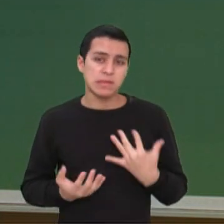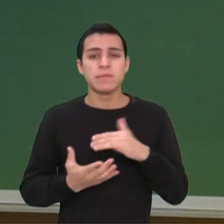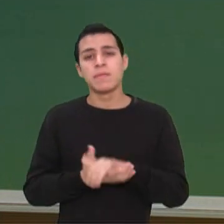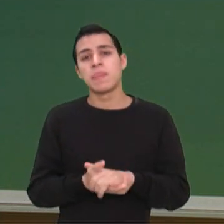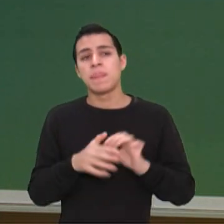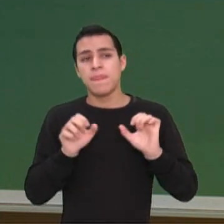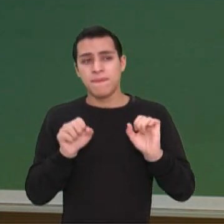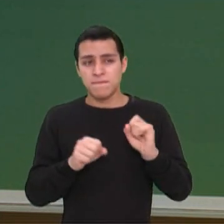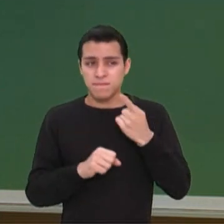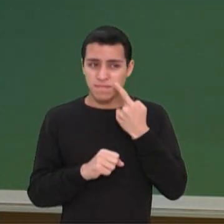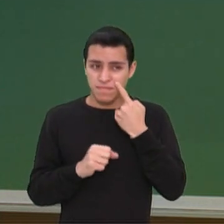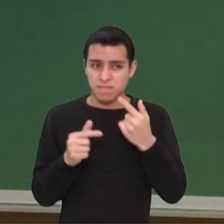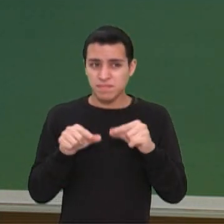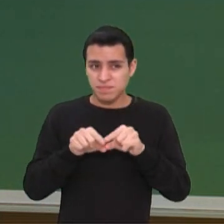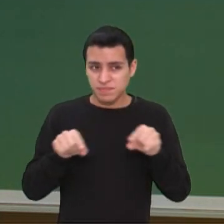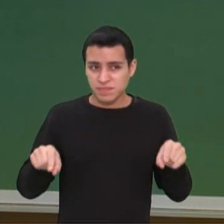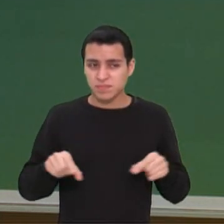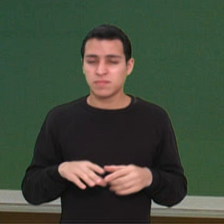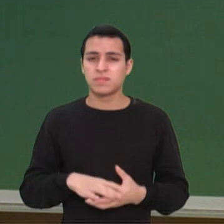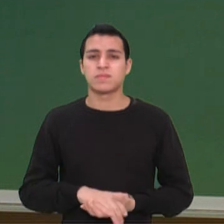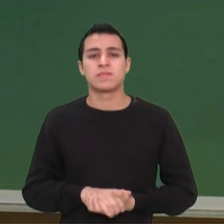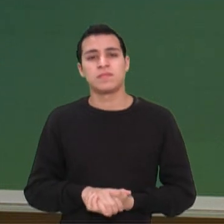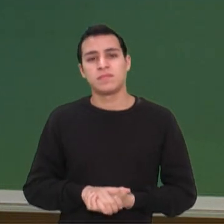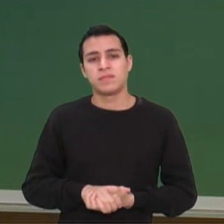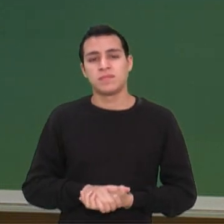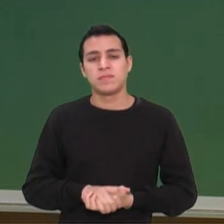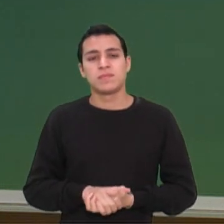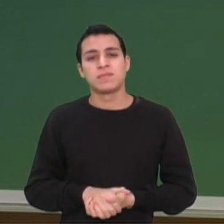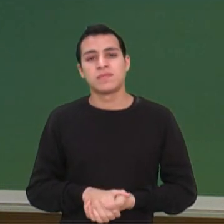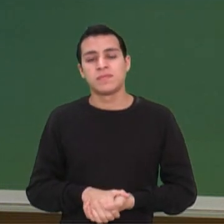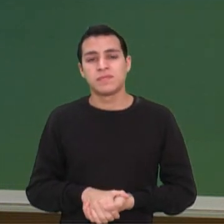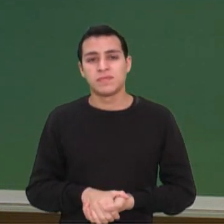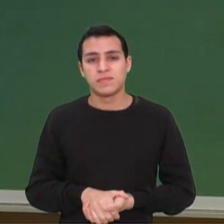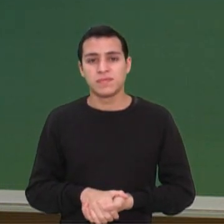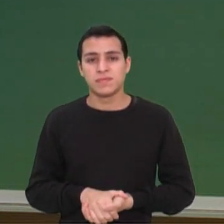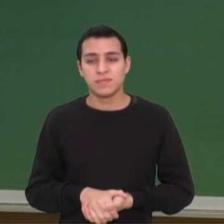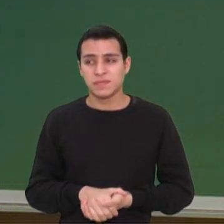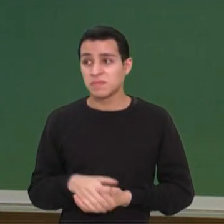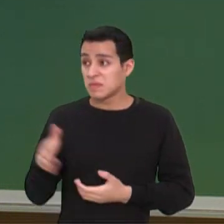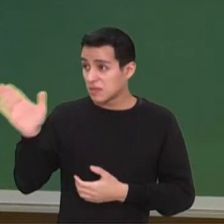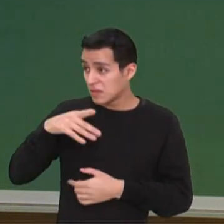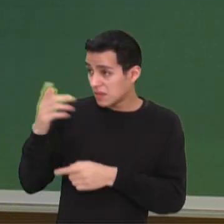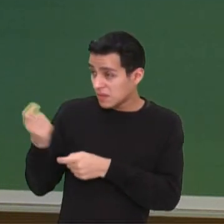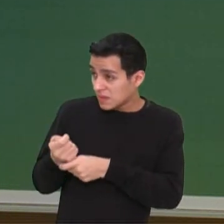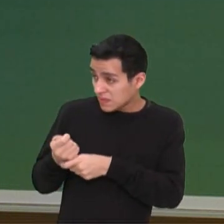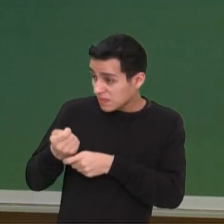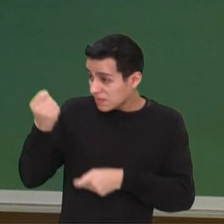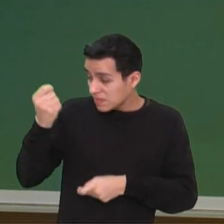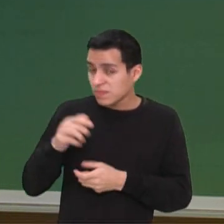ter bring your umbrella, it could rain later today, traga sua sombrinha,